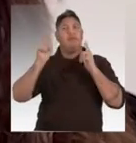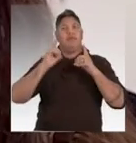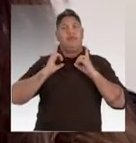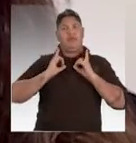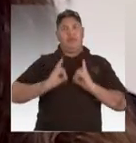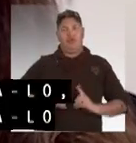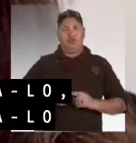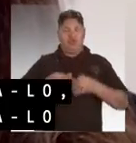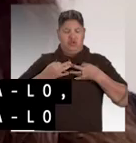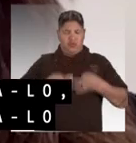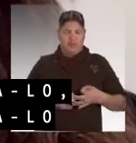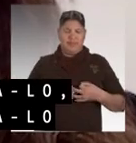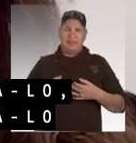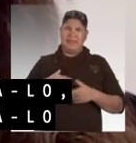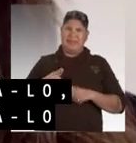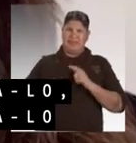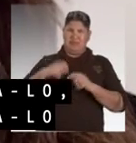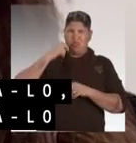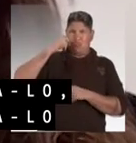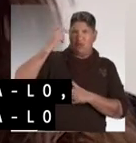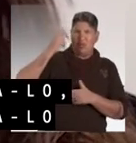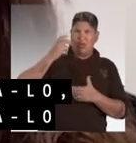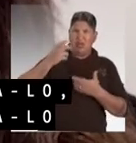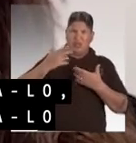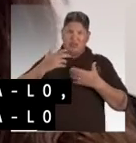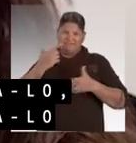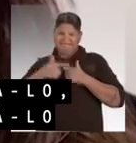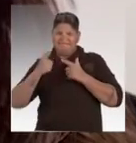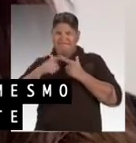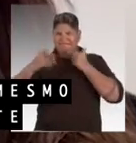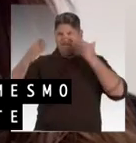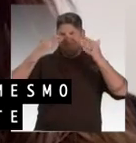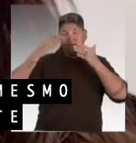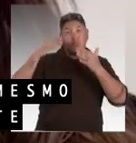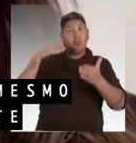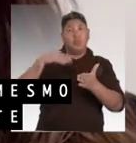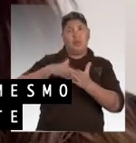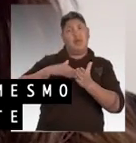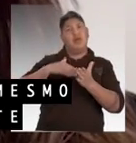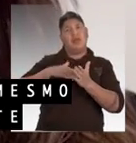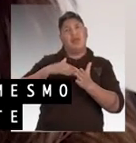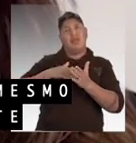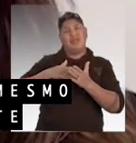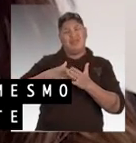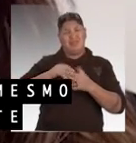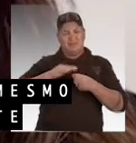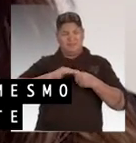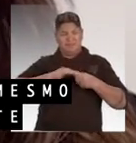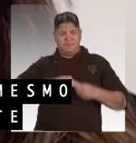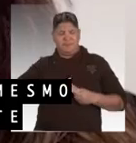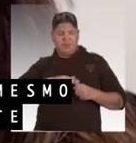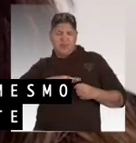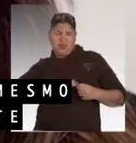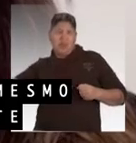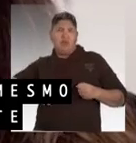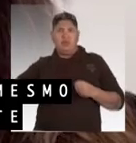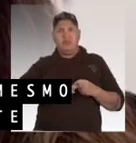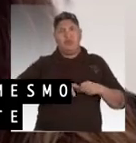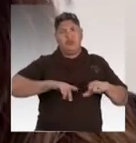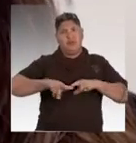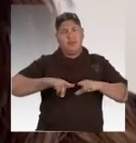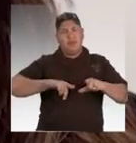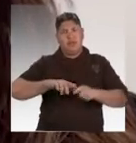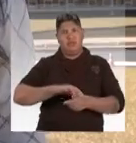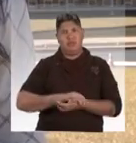trabalhador, com o intuito de humilhá-lo, constrangê-lo, abalá-lo psicologicamente ou mesmo degradar o ambiente